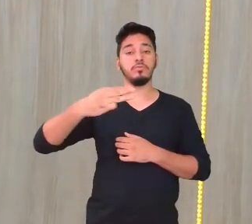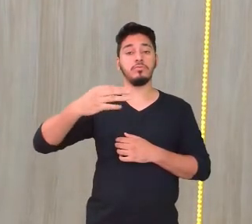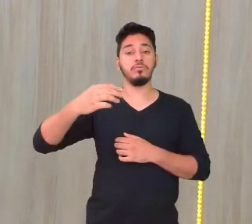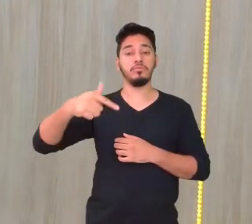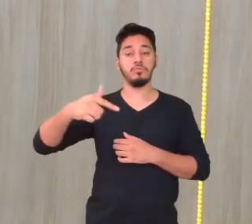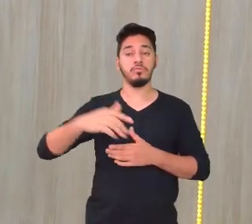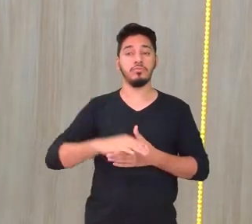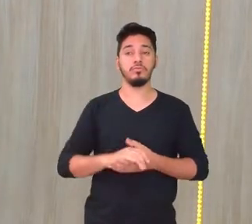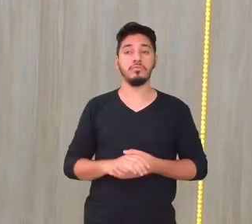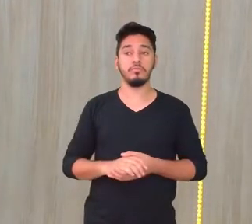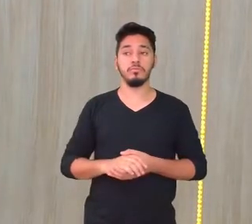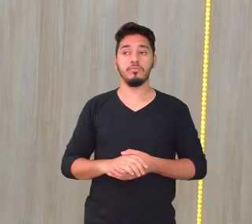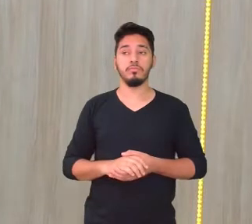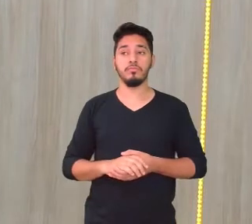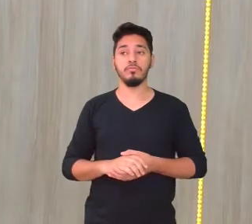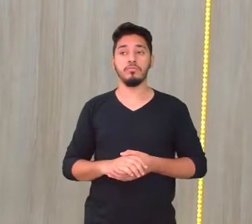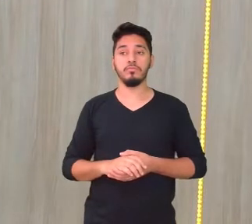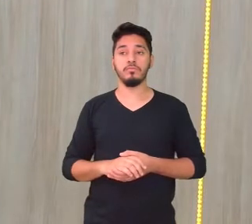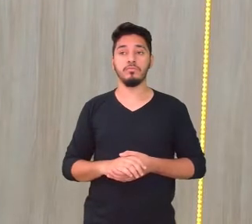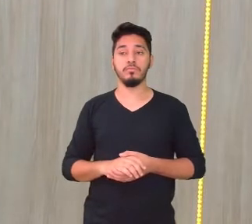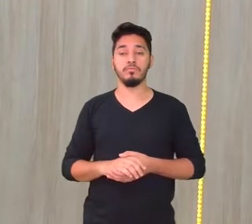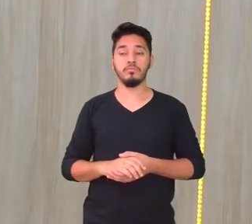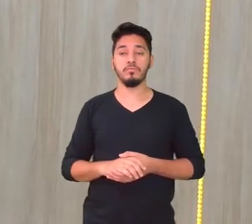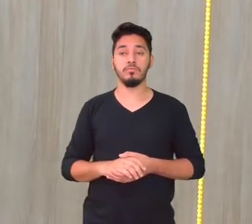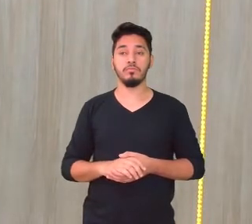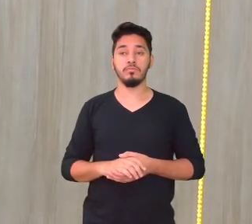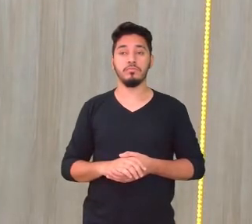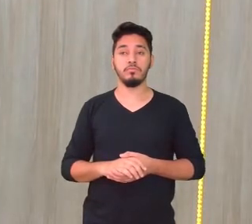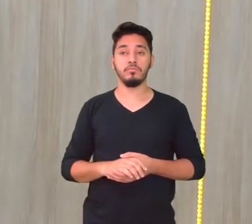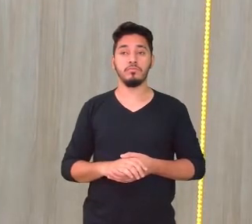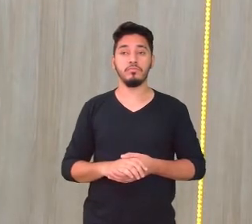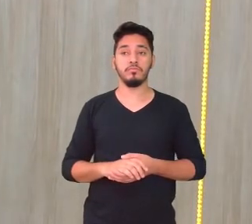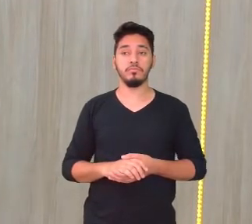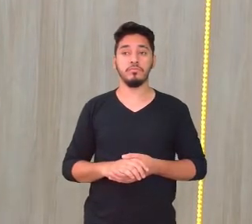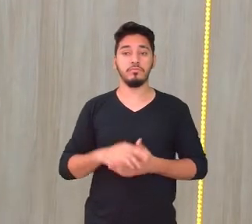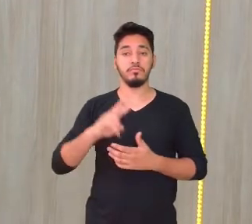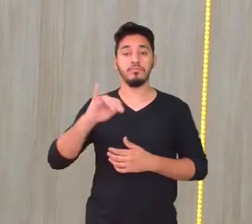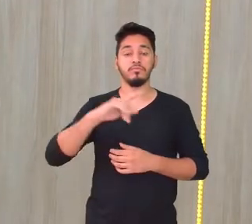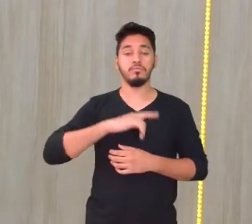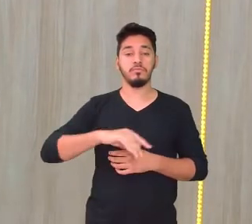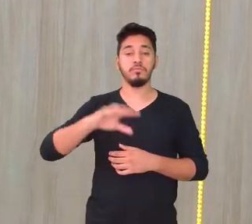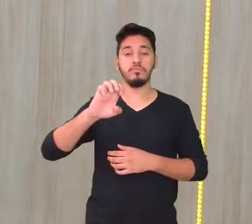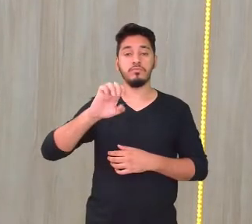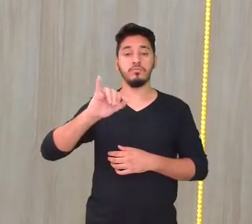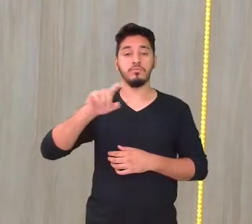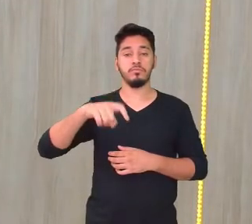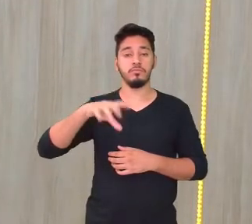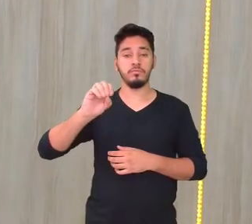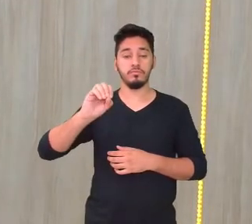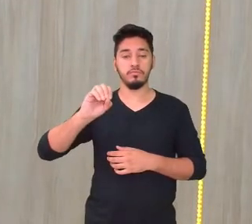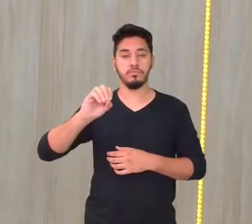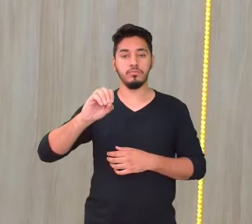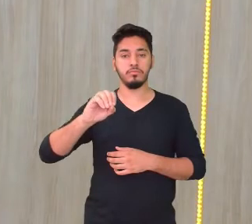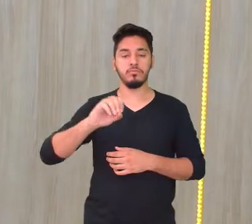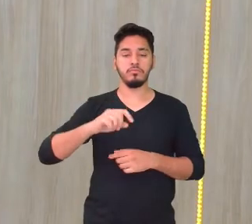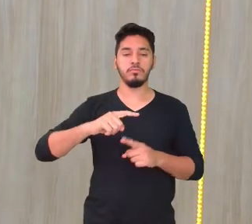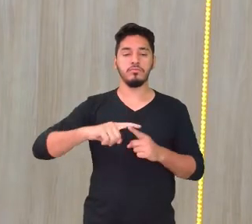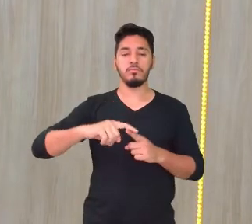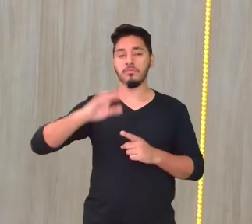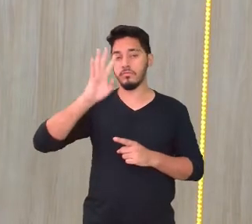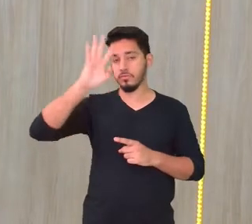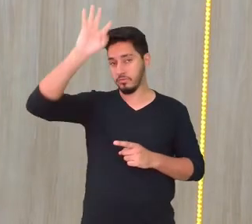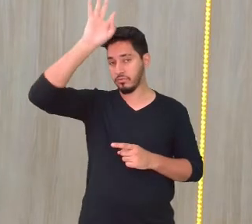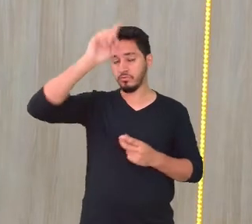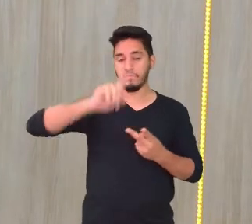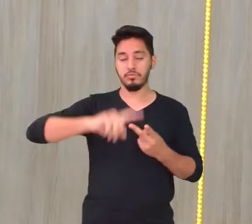ó, o que a gente vai chamar de eixo, né? As nações do eixo Roma,